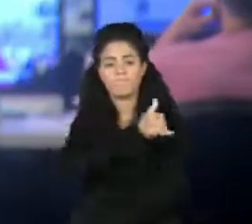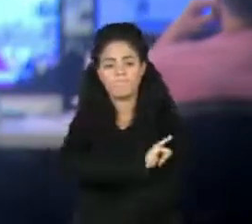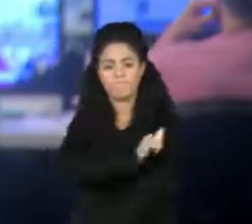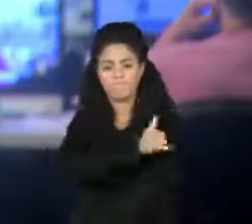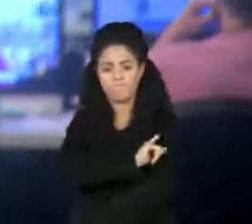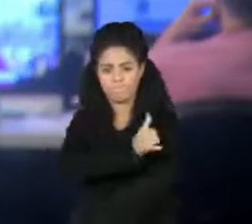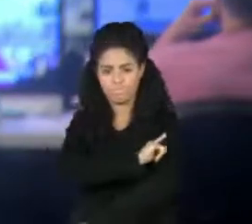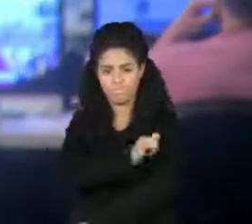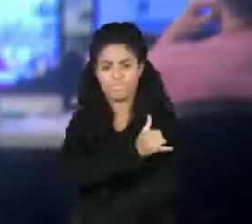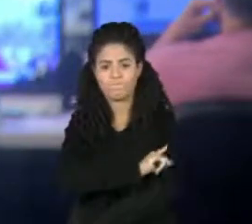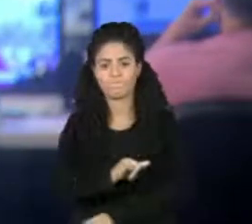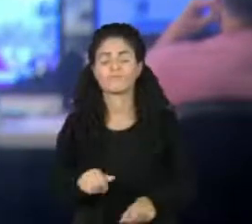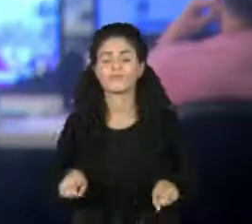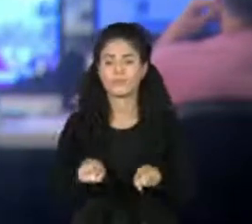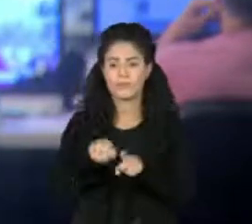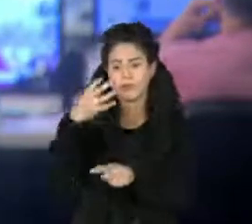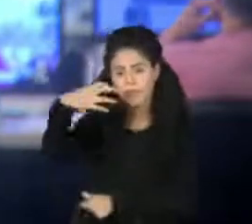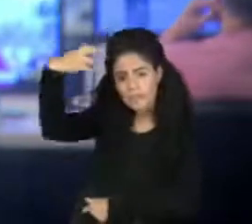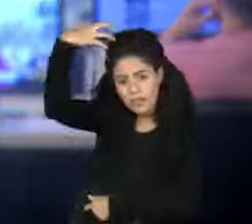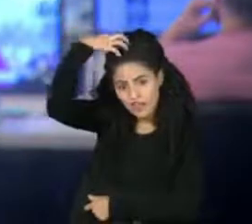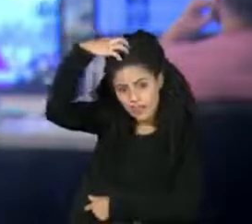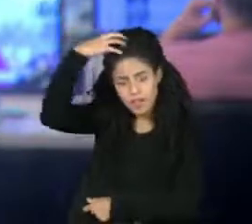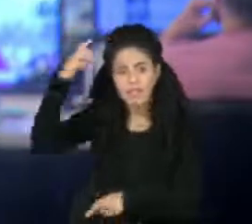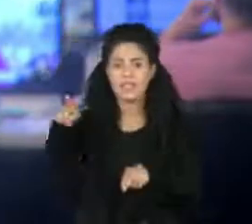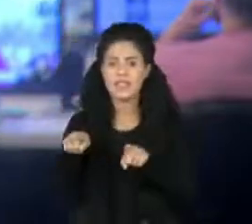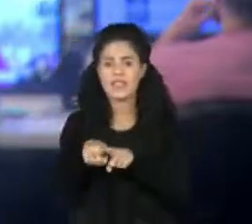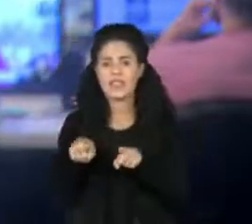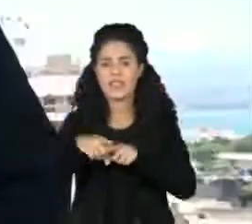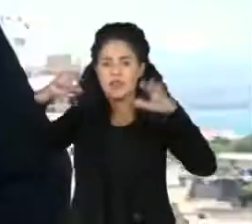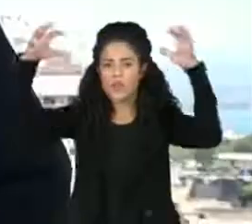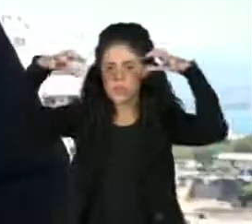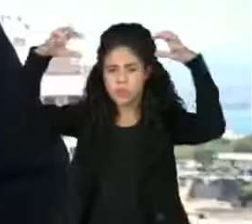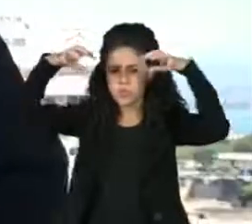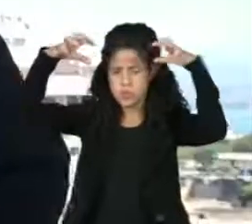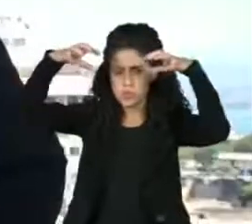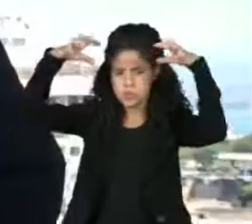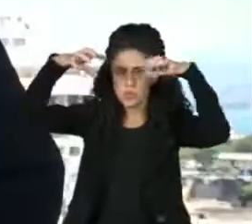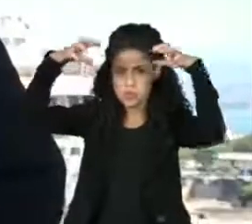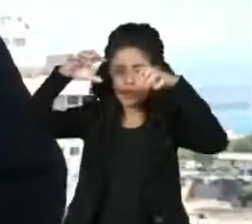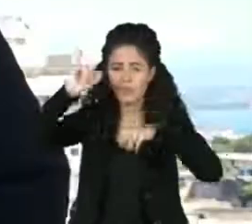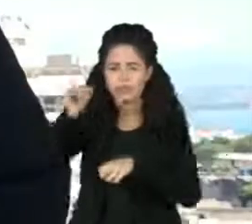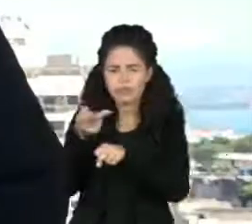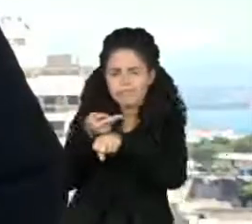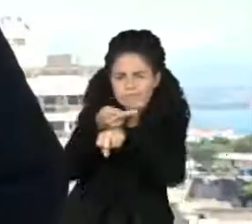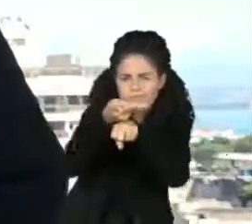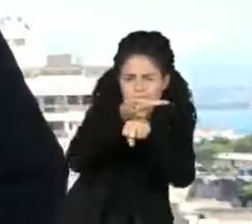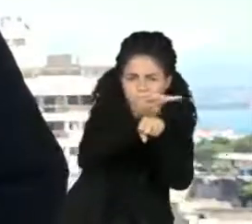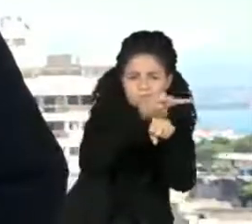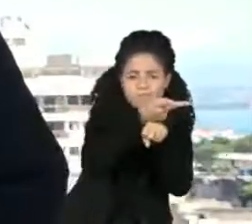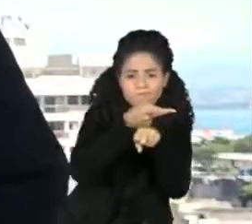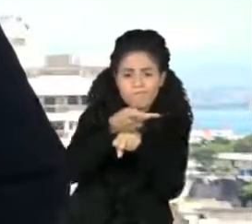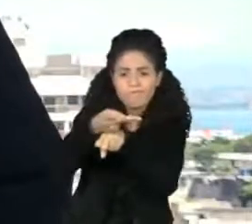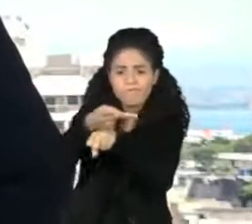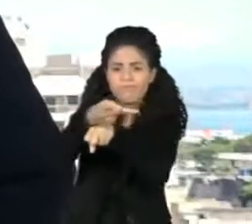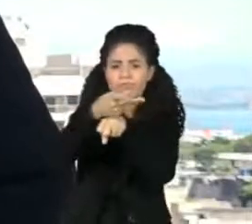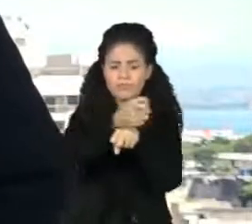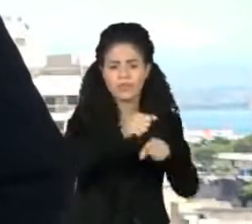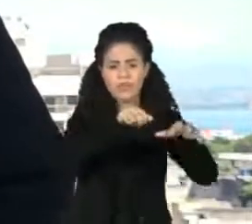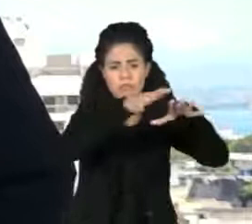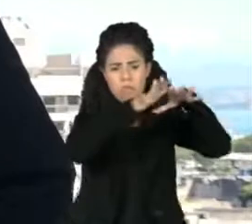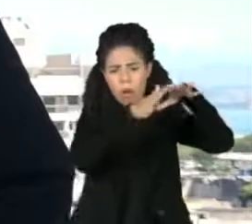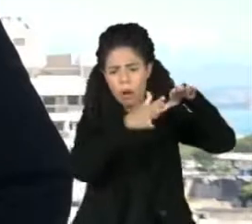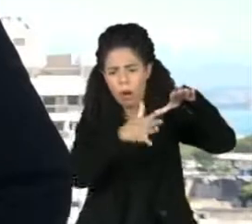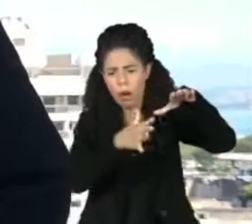Angra dos Reis e Paraty estão entre as regiões mais afetadas equipes de resgate que trabalham no deslizamento